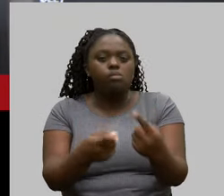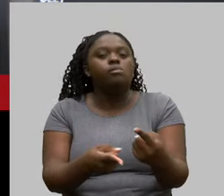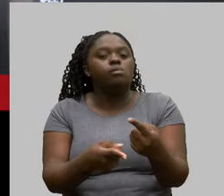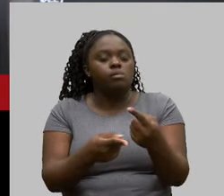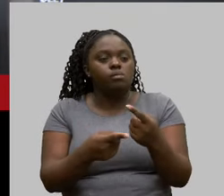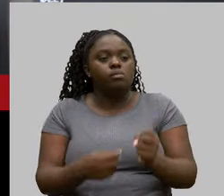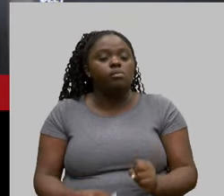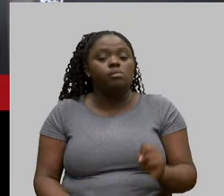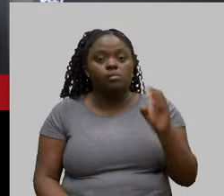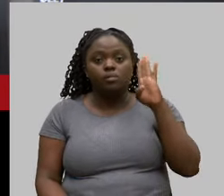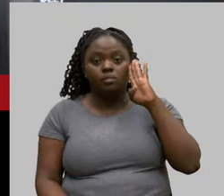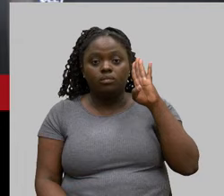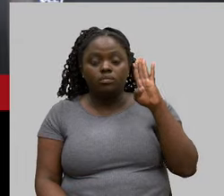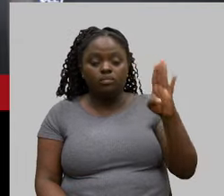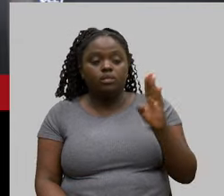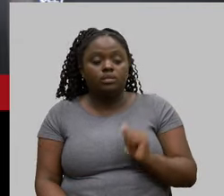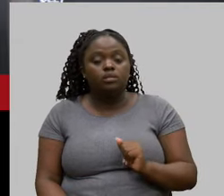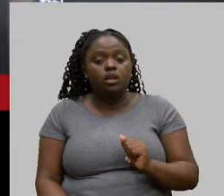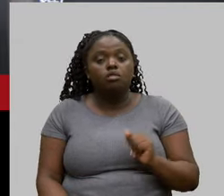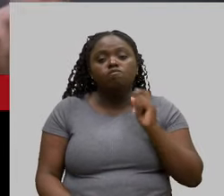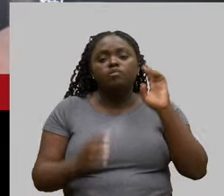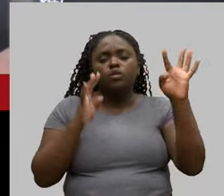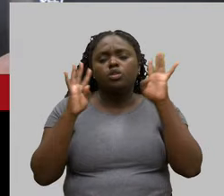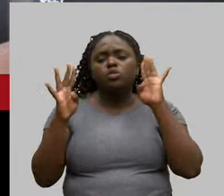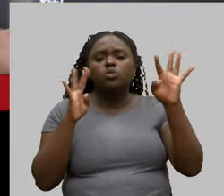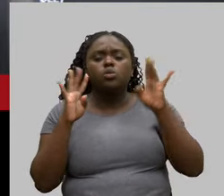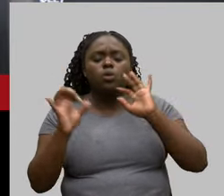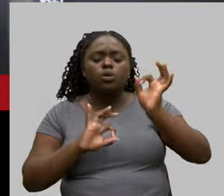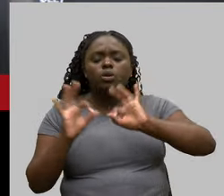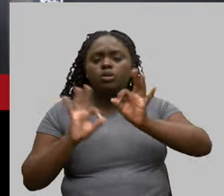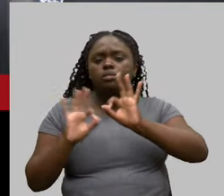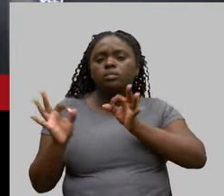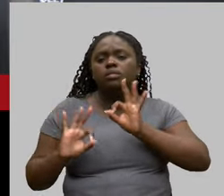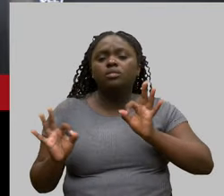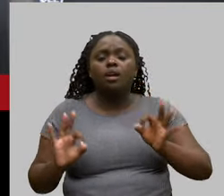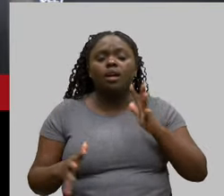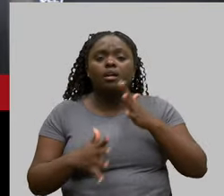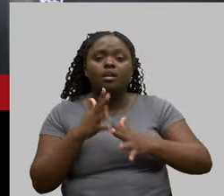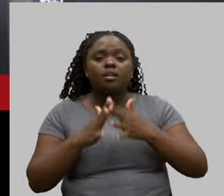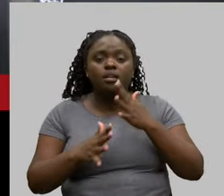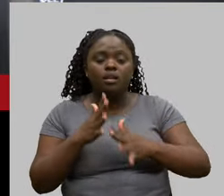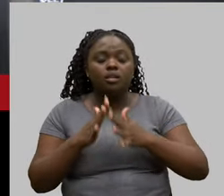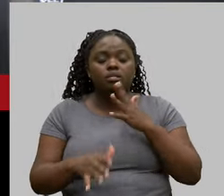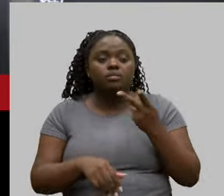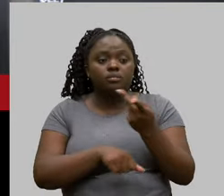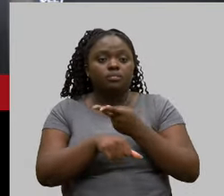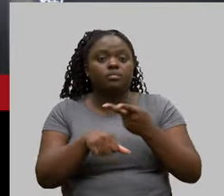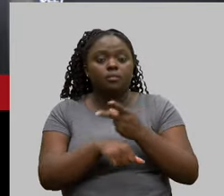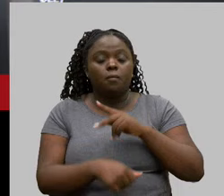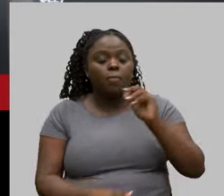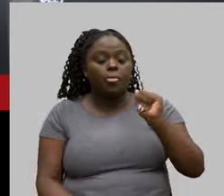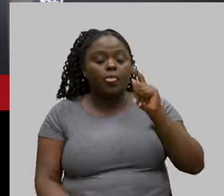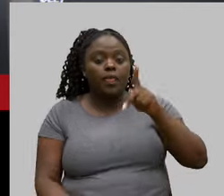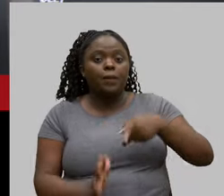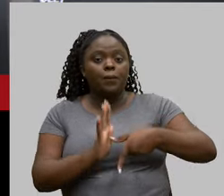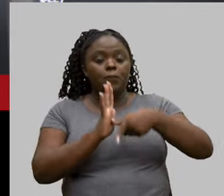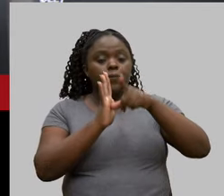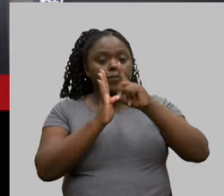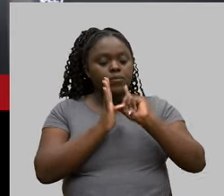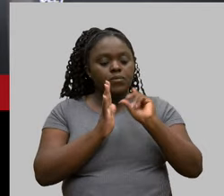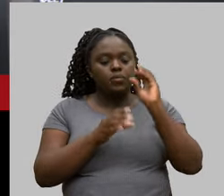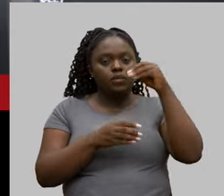inclusive frustrando sonhos de planejamentos dessas pessoas que buscavam se aposentar um pouco mais cedo dentro de um